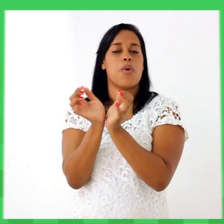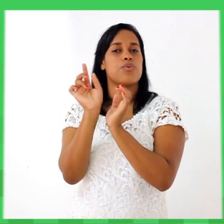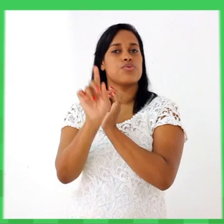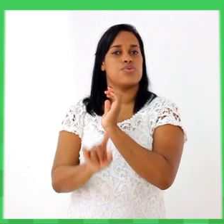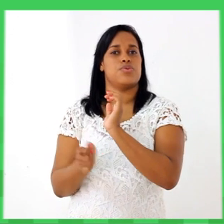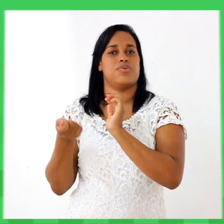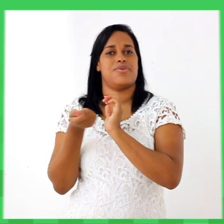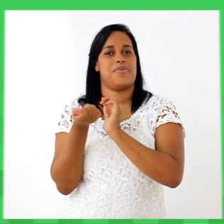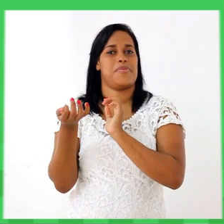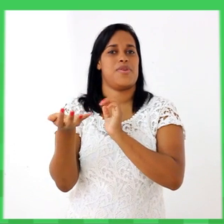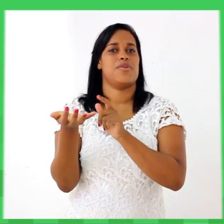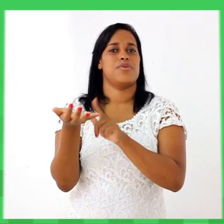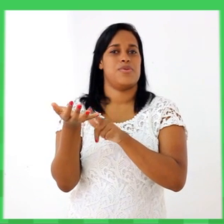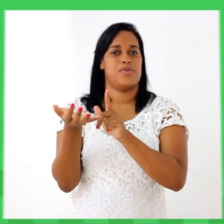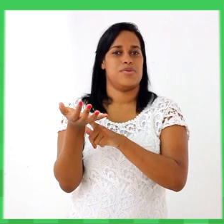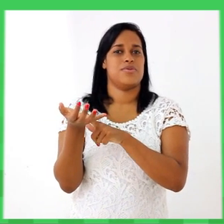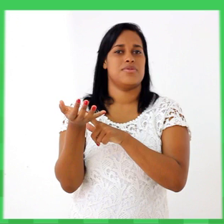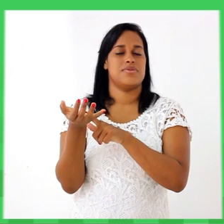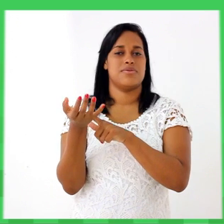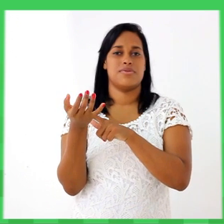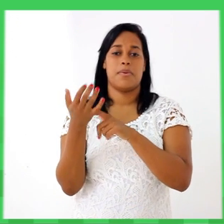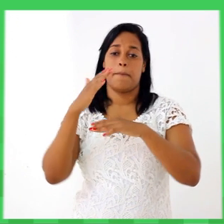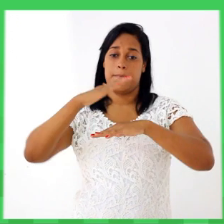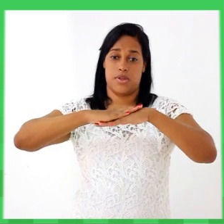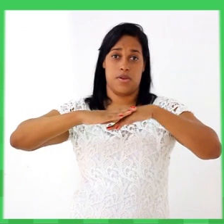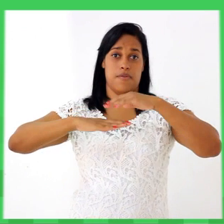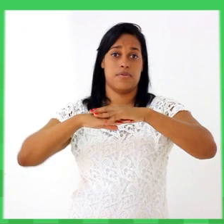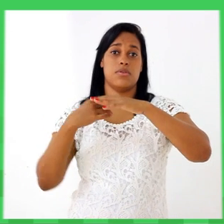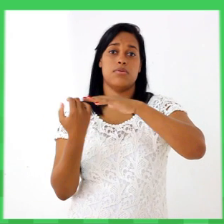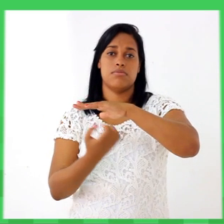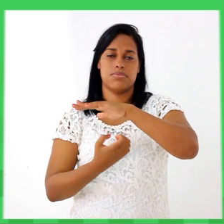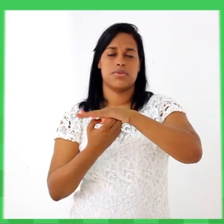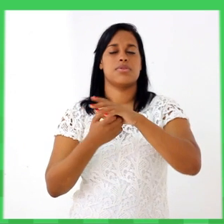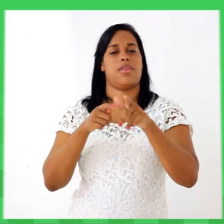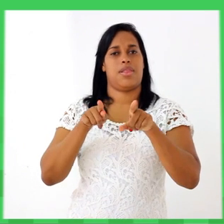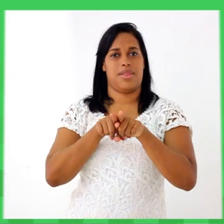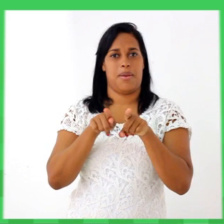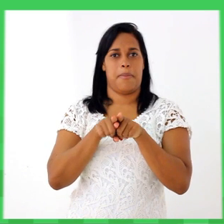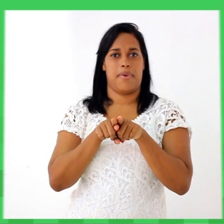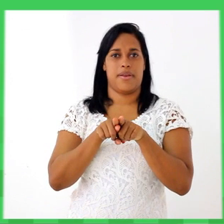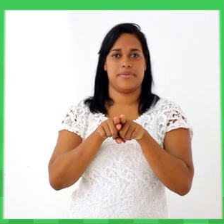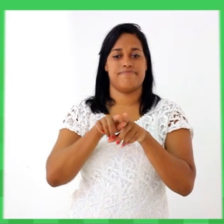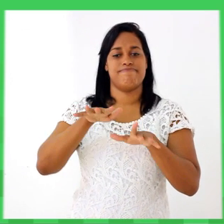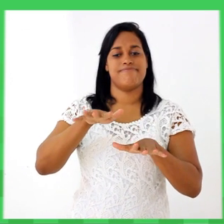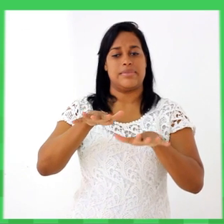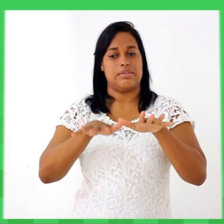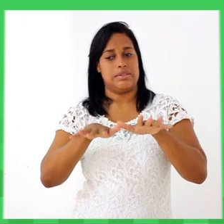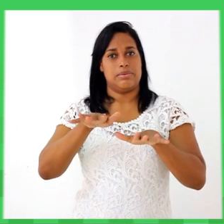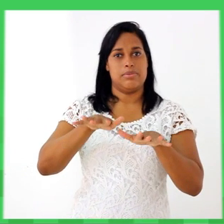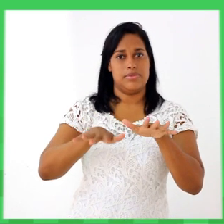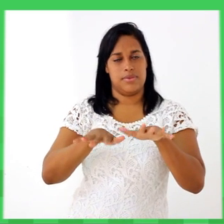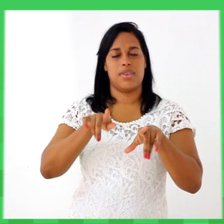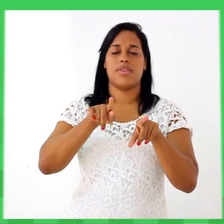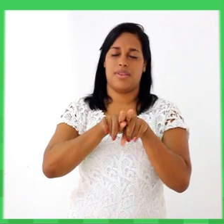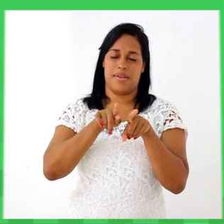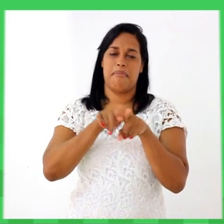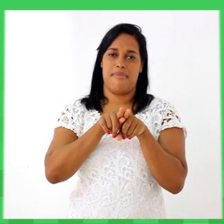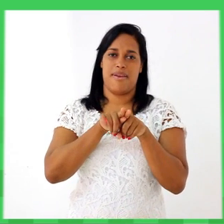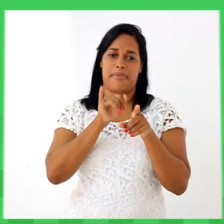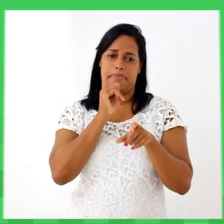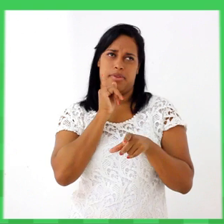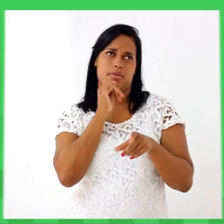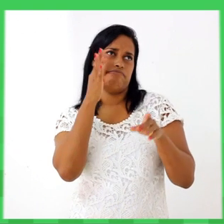produtos. A entidade empregado, por exemplo, tem um atributo dependentes. Então imagine aqui,